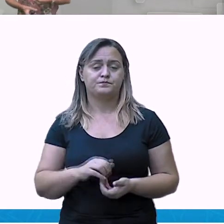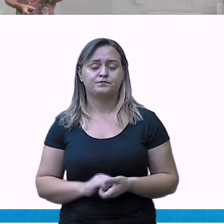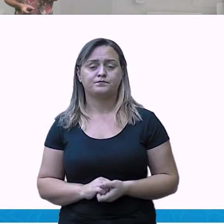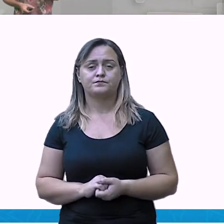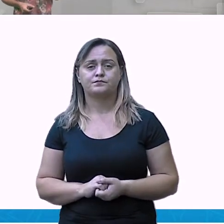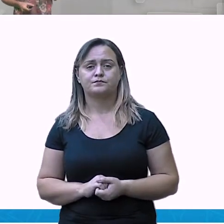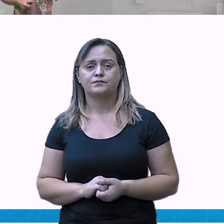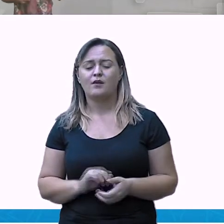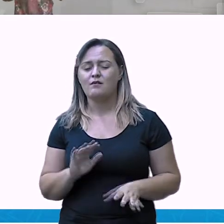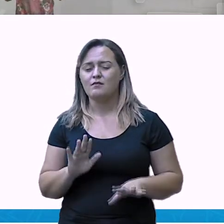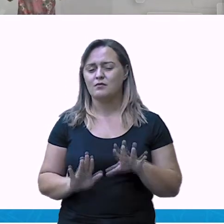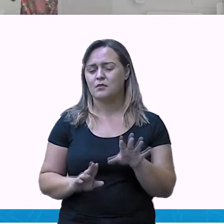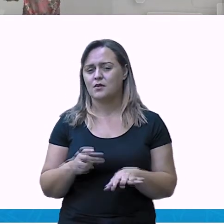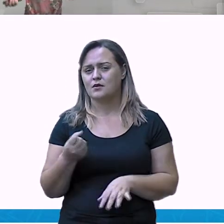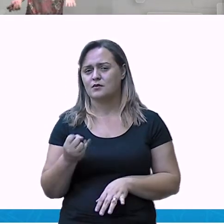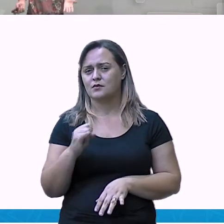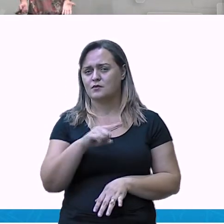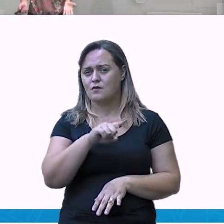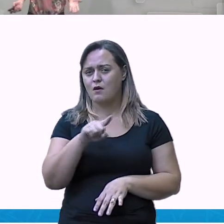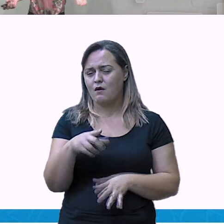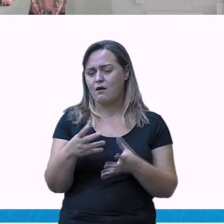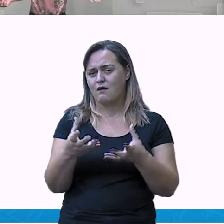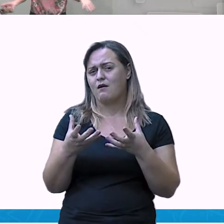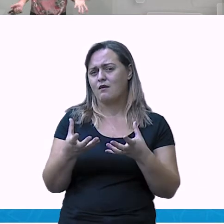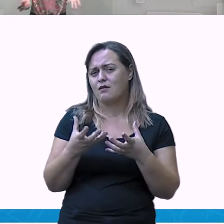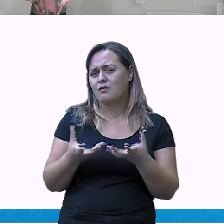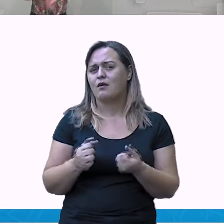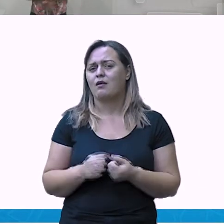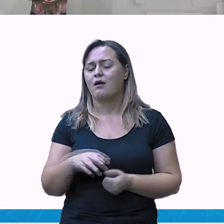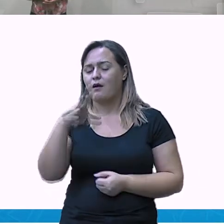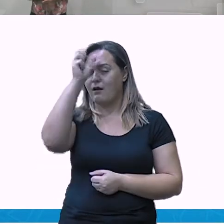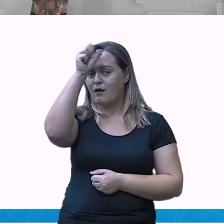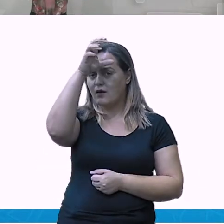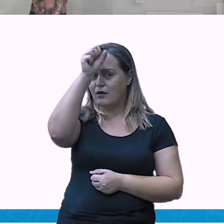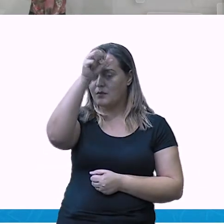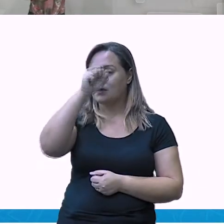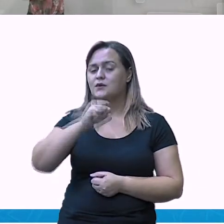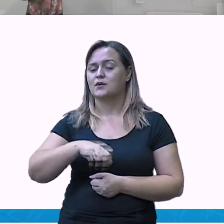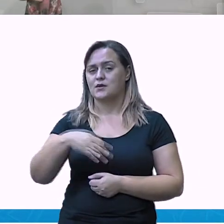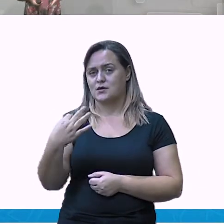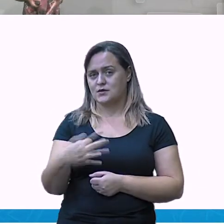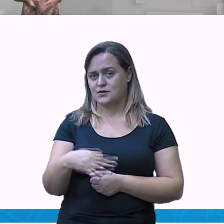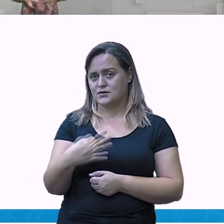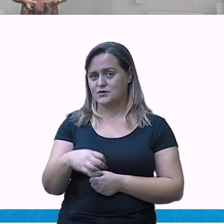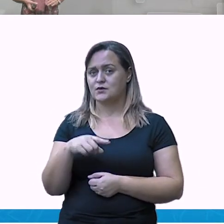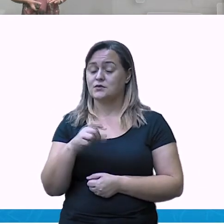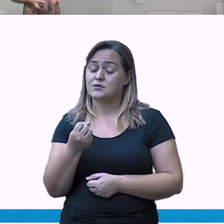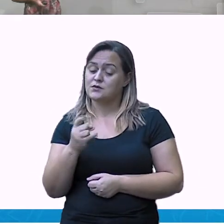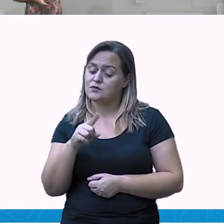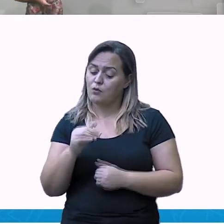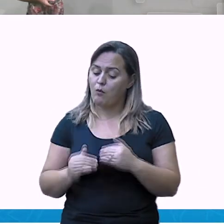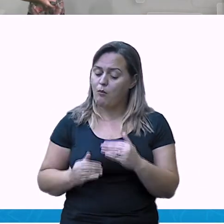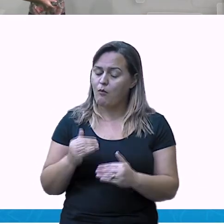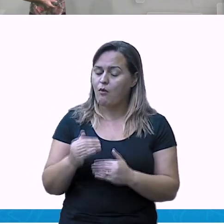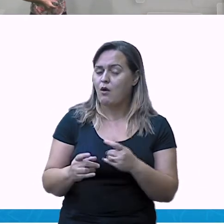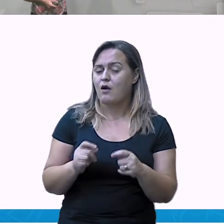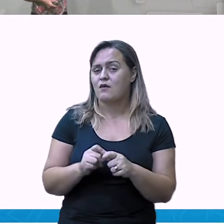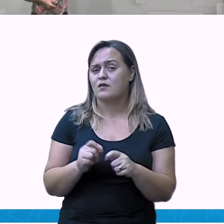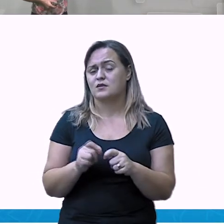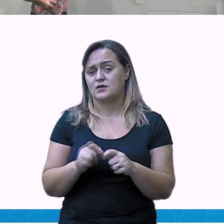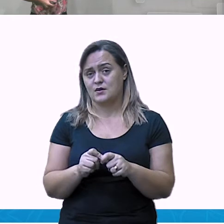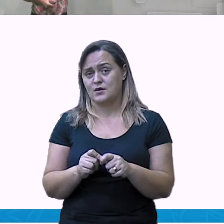de interesse, dependendo do estudo que você vai continuar a fazer, você